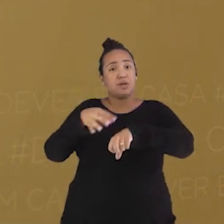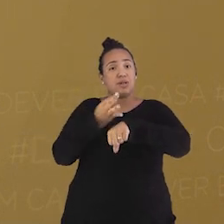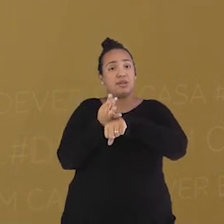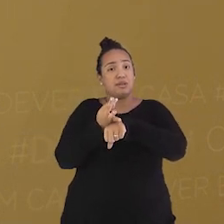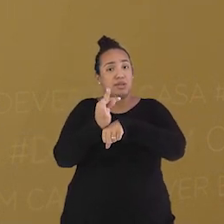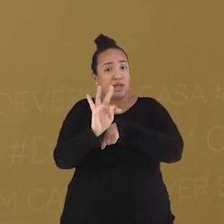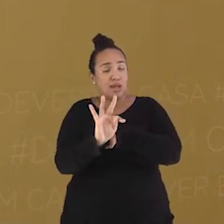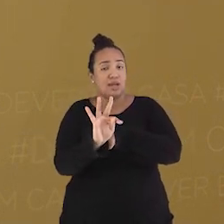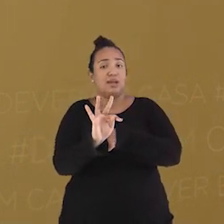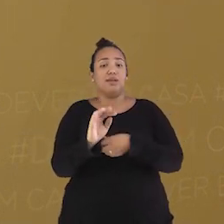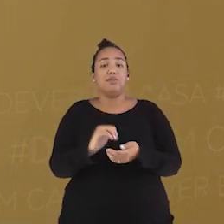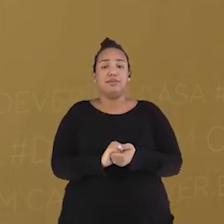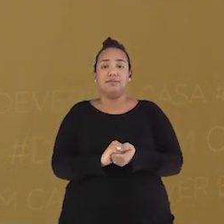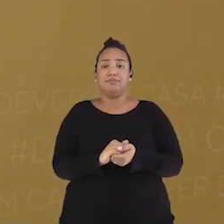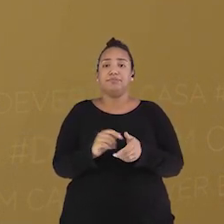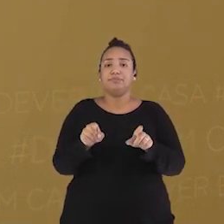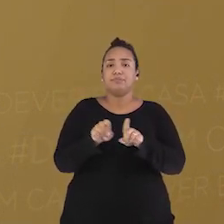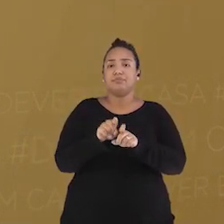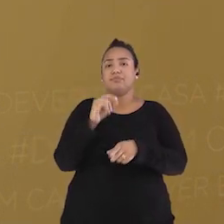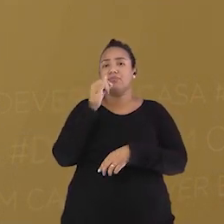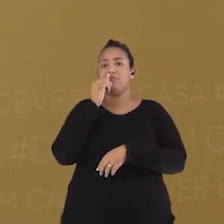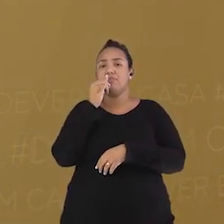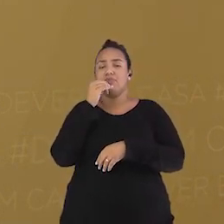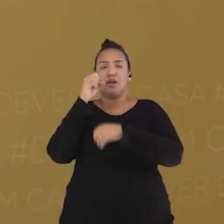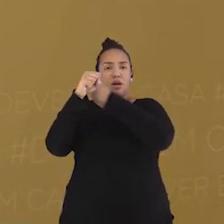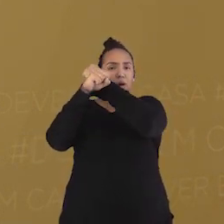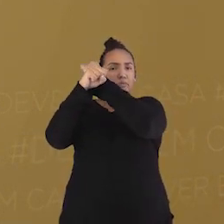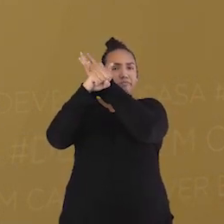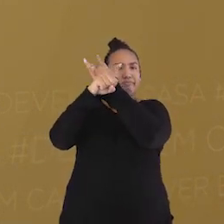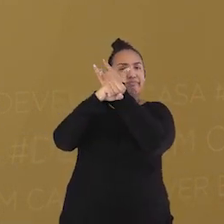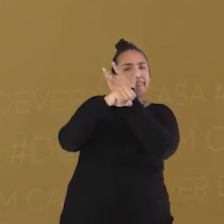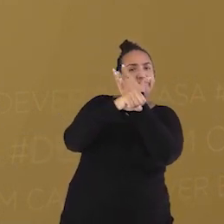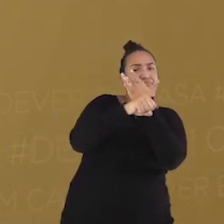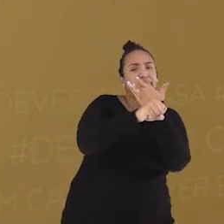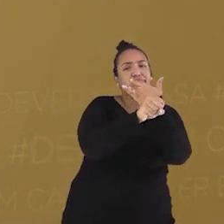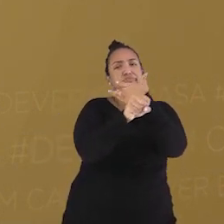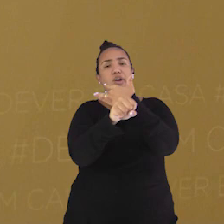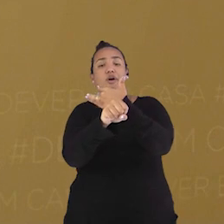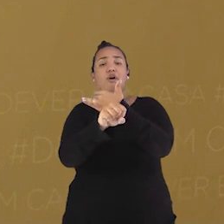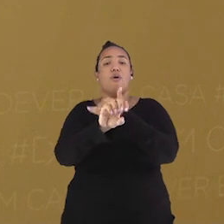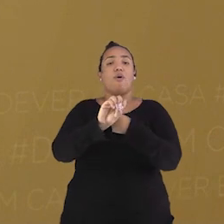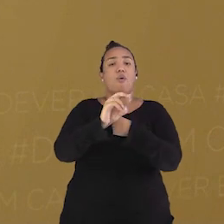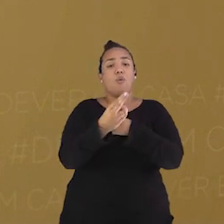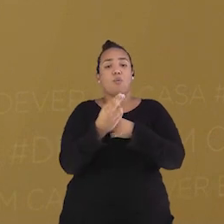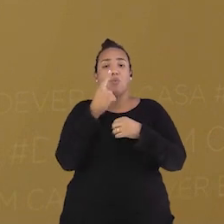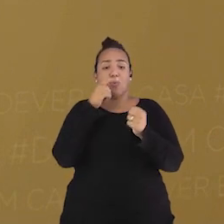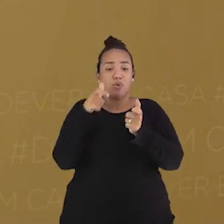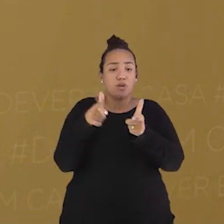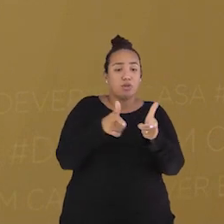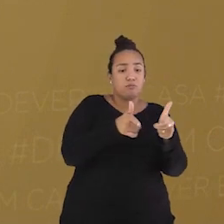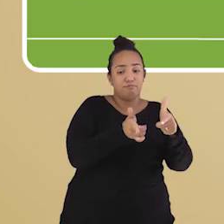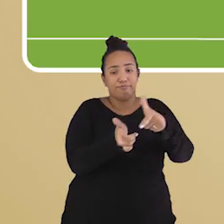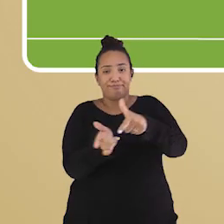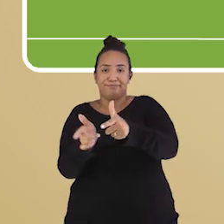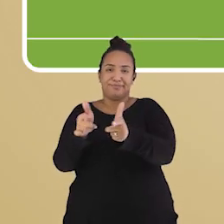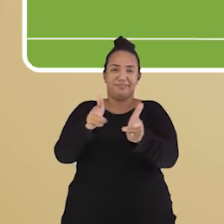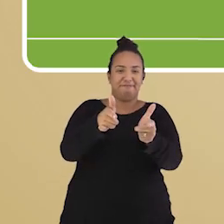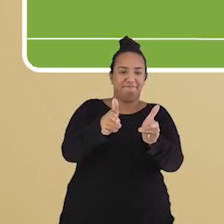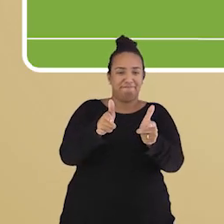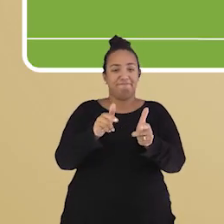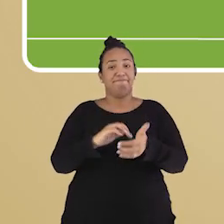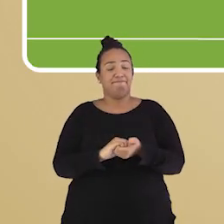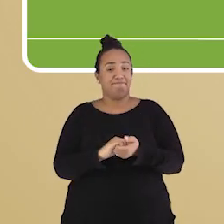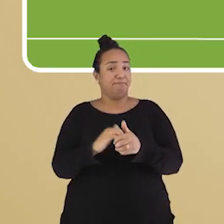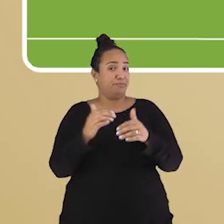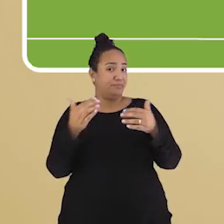como desviar asteroides ou como aterrar lagos ou mudar curso de rios. Assim,